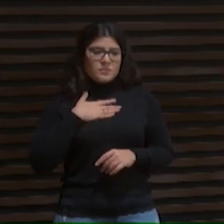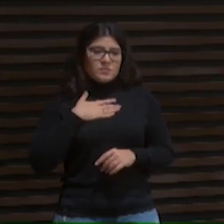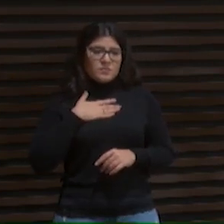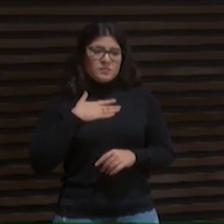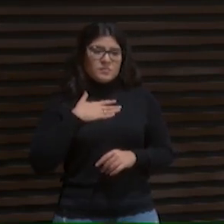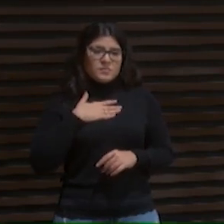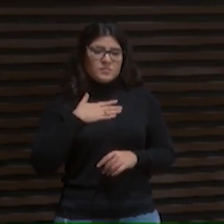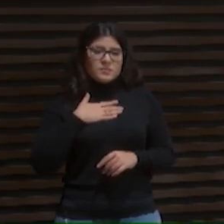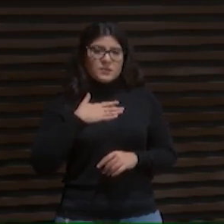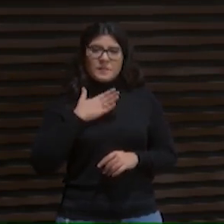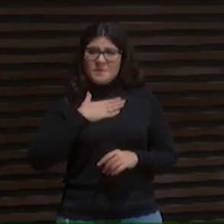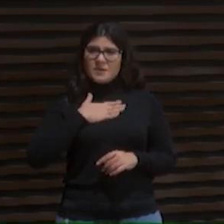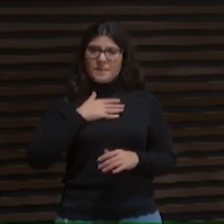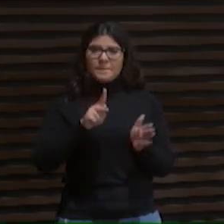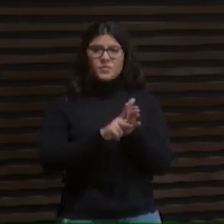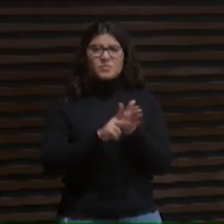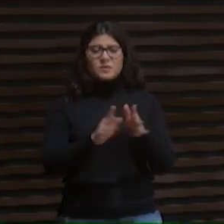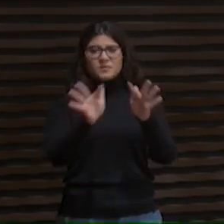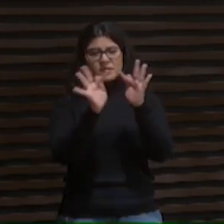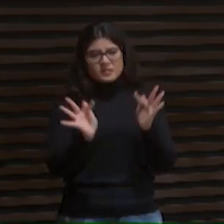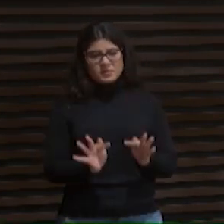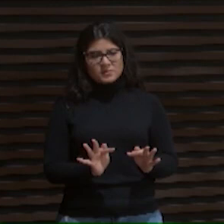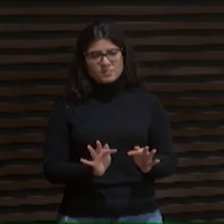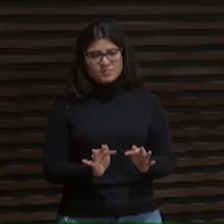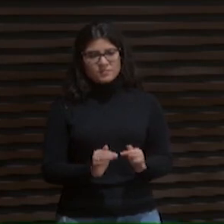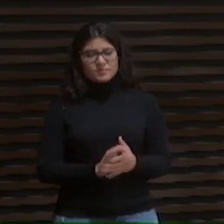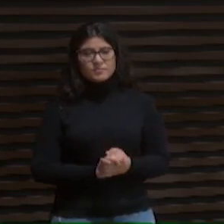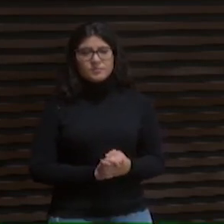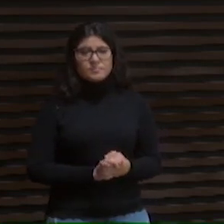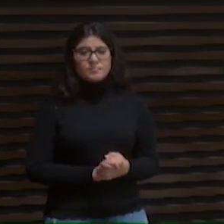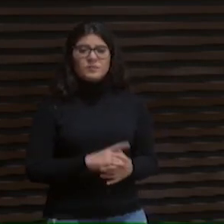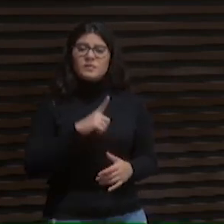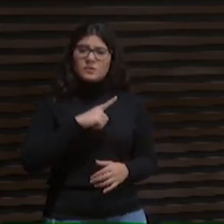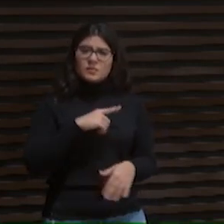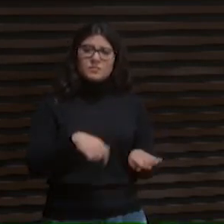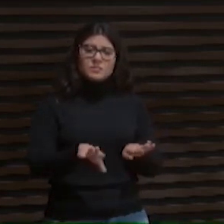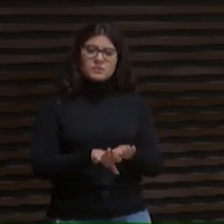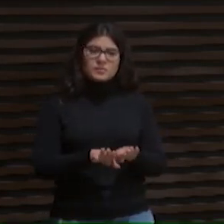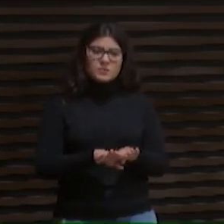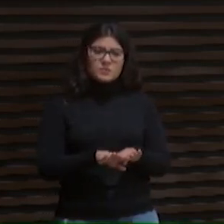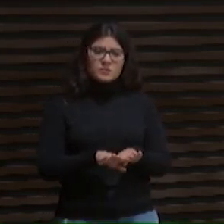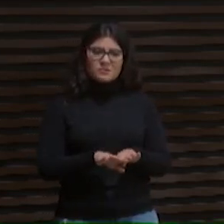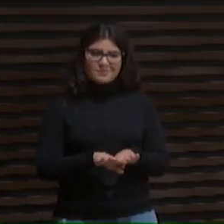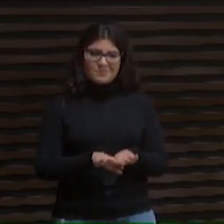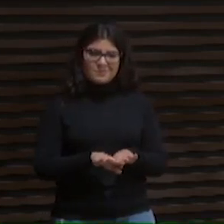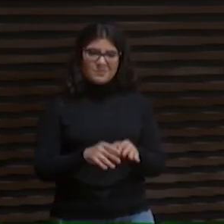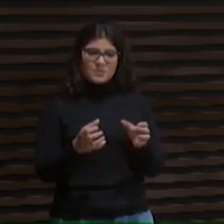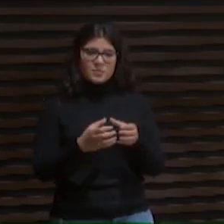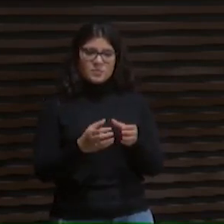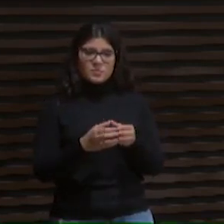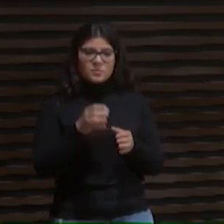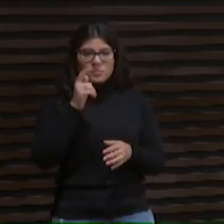encontro a felicidade. Não só essa escola, existe também os epicuristas, que